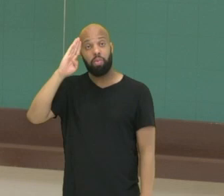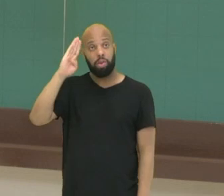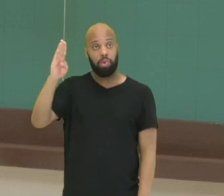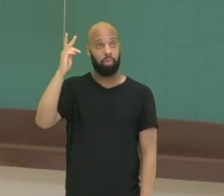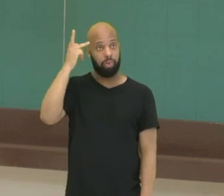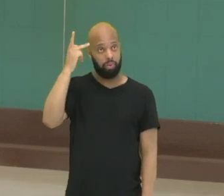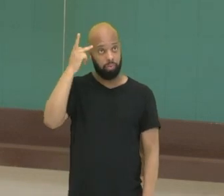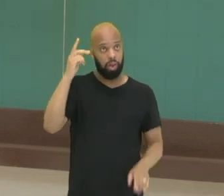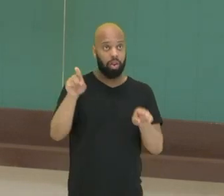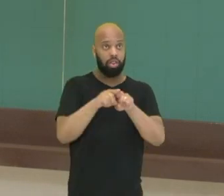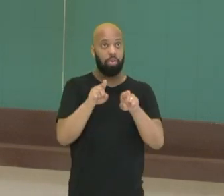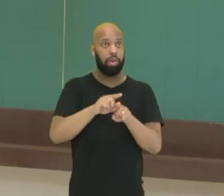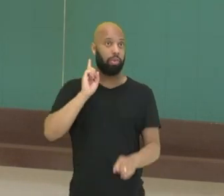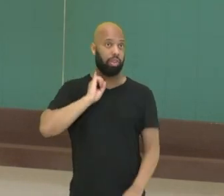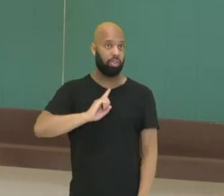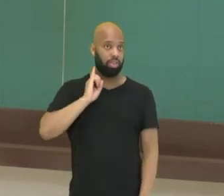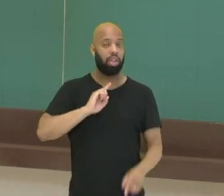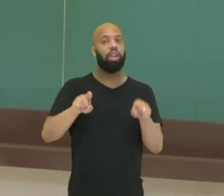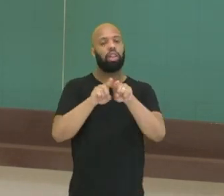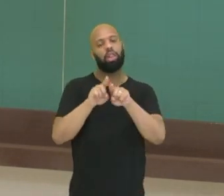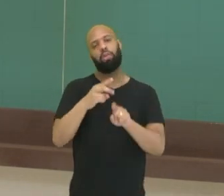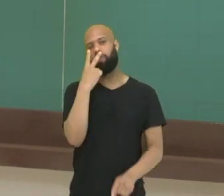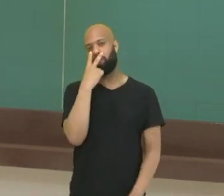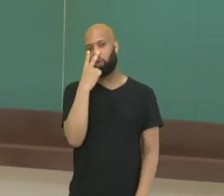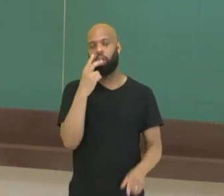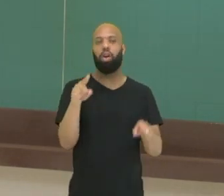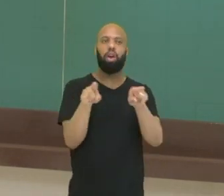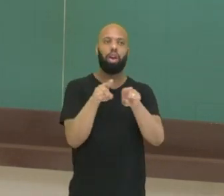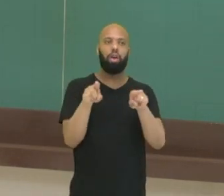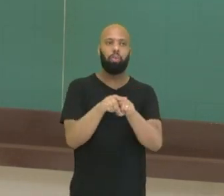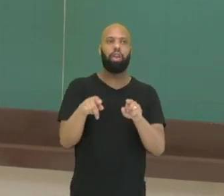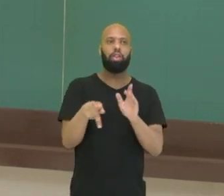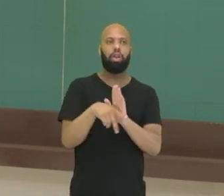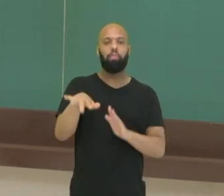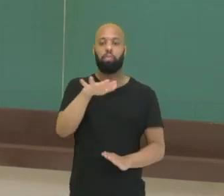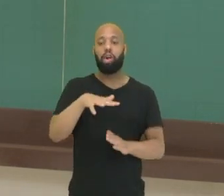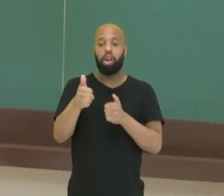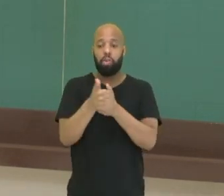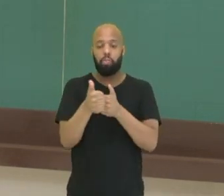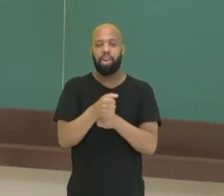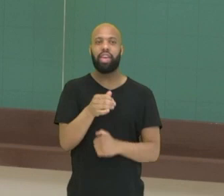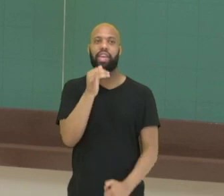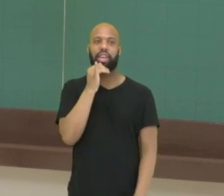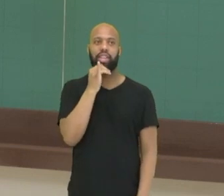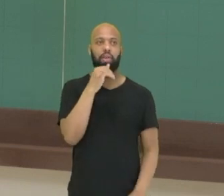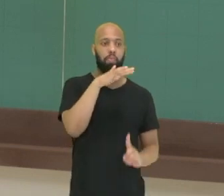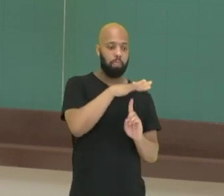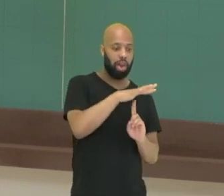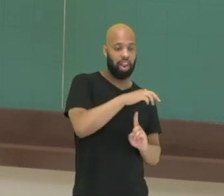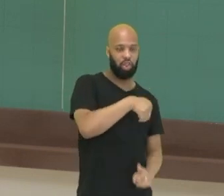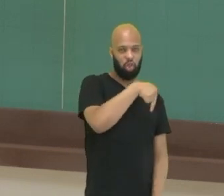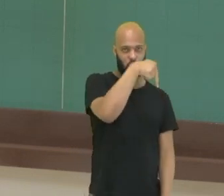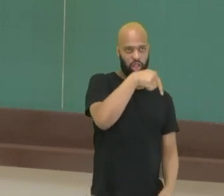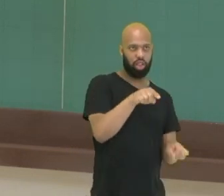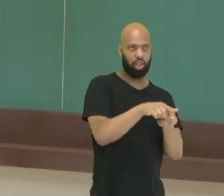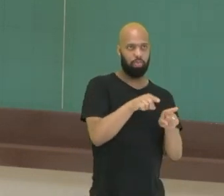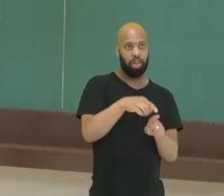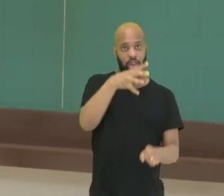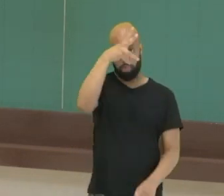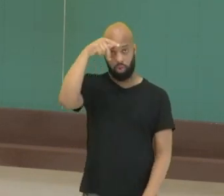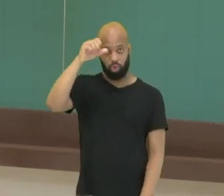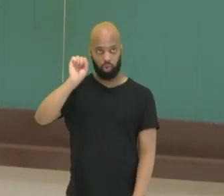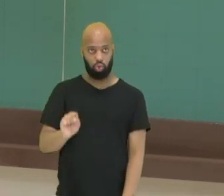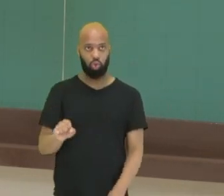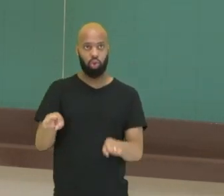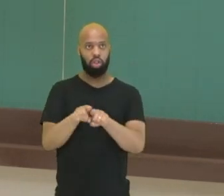principalmente São Paulo, Minas Gerais, Espírito Santo e até para áreas vizinhas como o norte do Paraná, Mato Grosso do